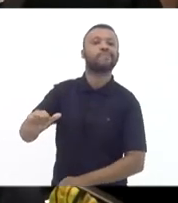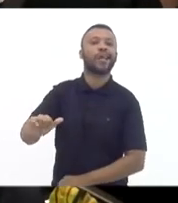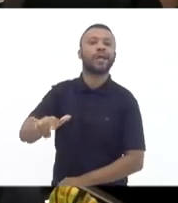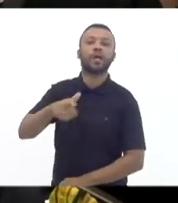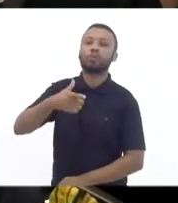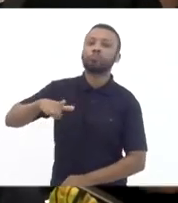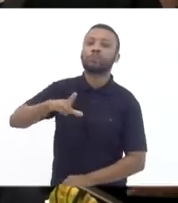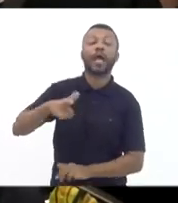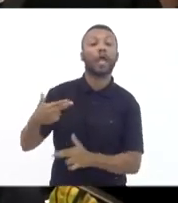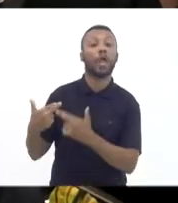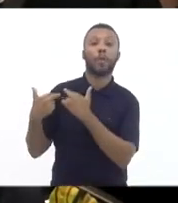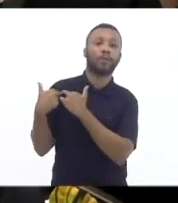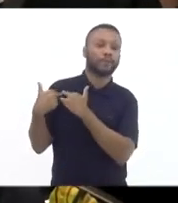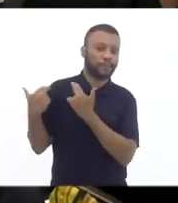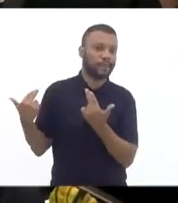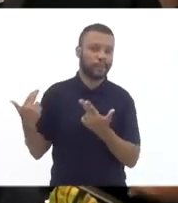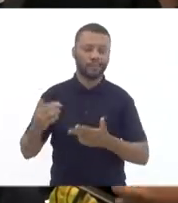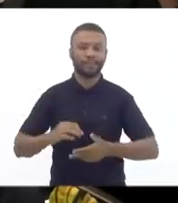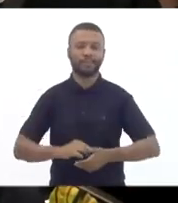Exatamente. No mínimo, no mínimo.